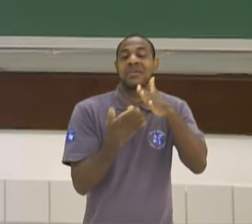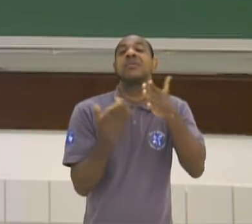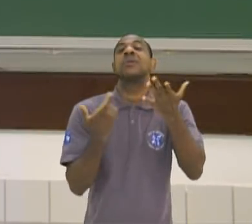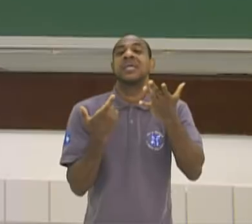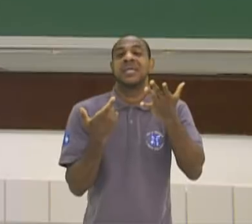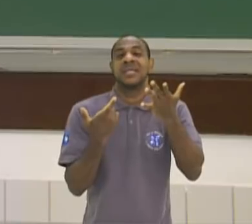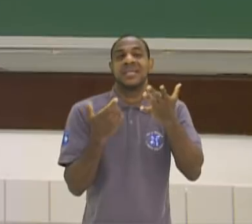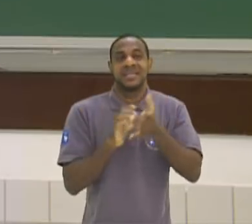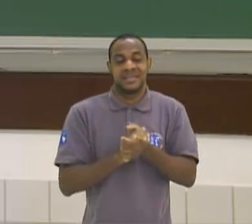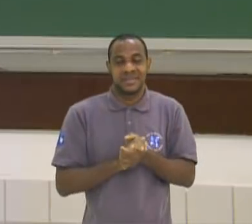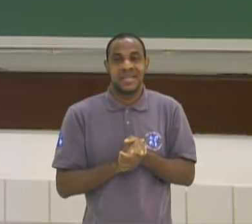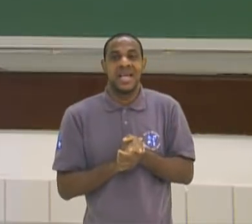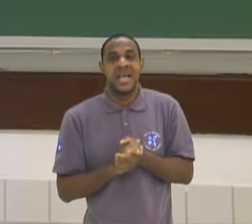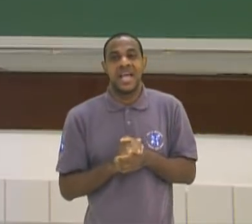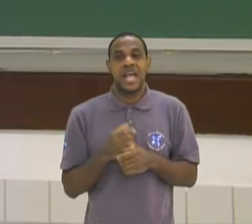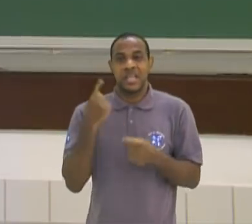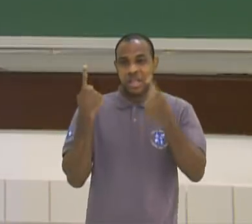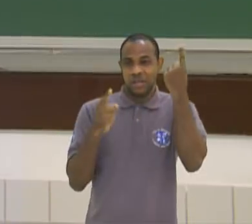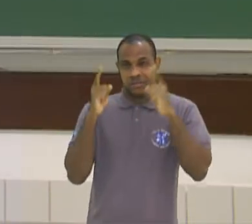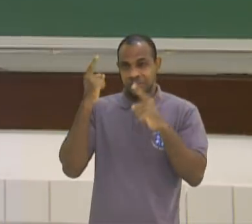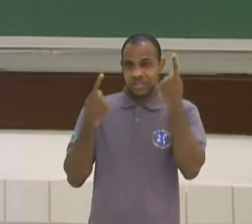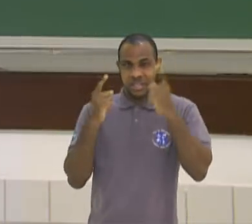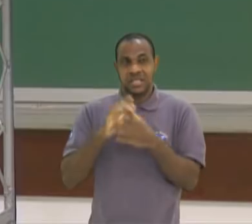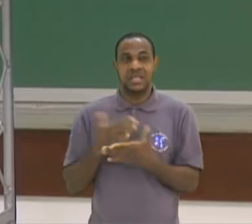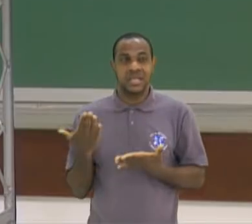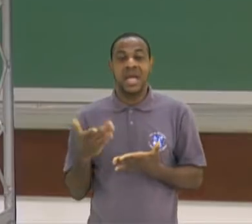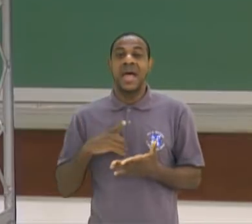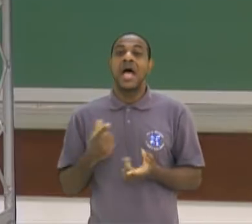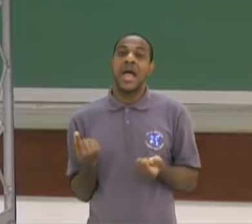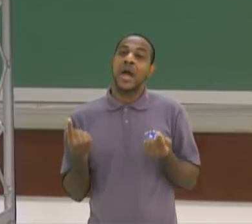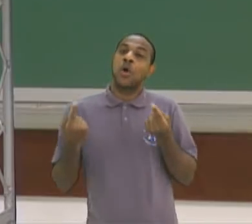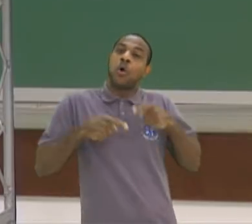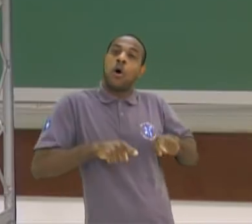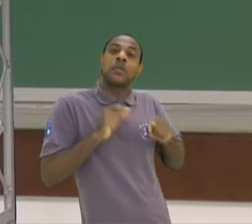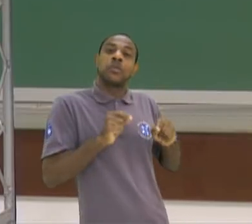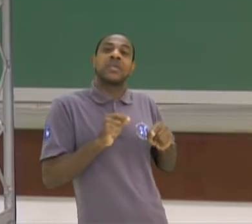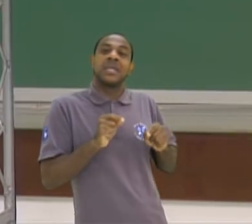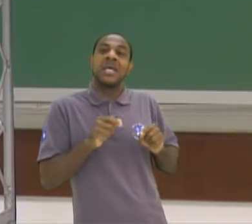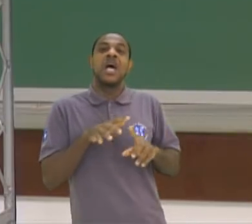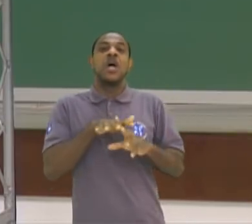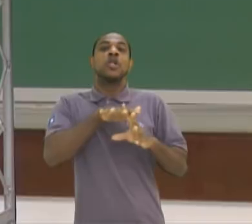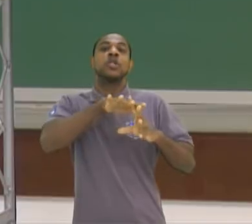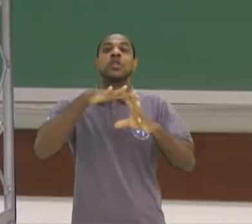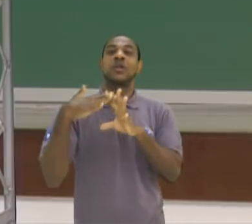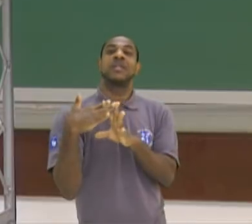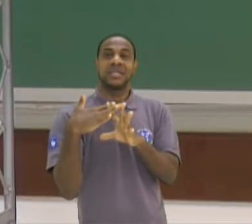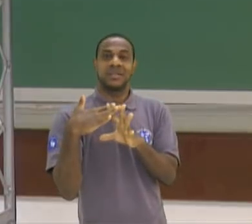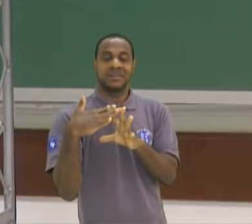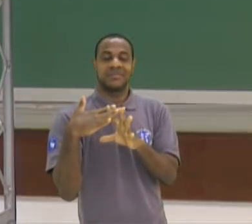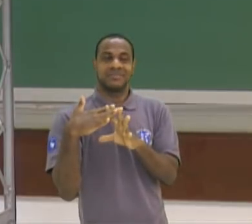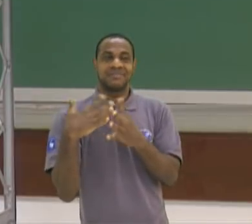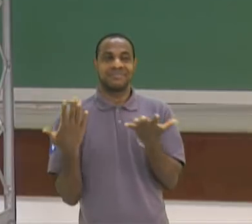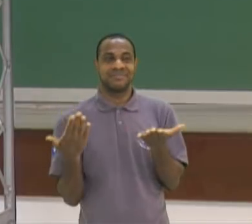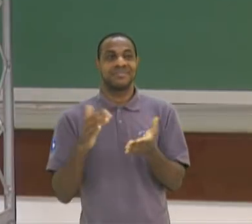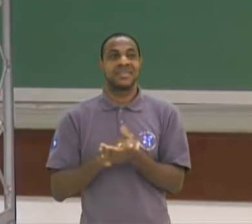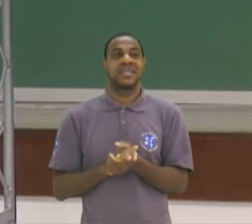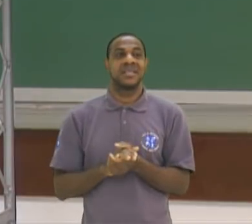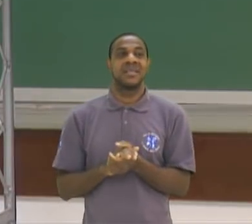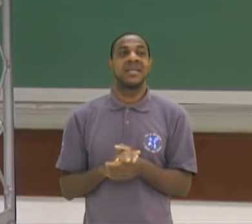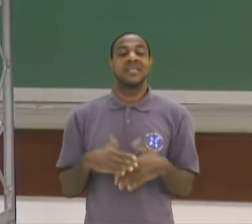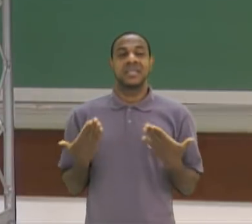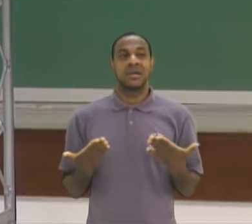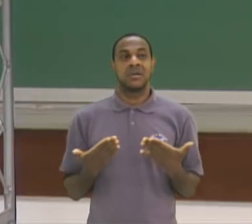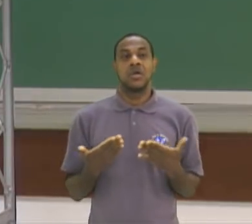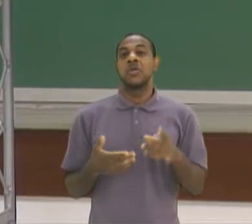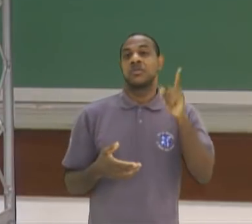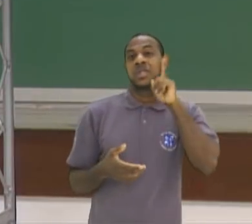Porque, obviamente, eles eram contra as medidas socialistas. E, por esse motivo, tanto os Estados